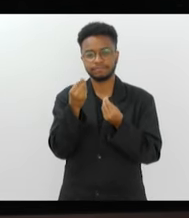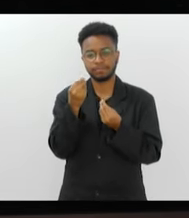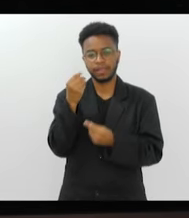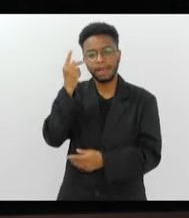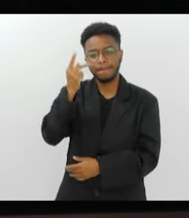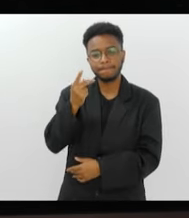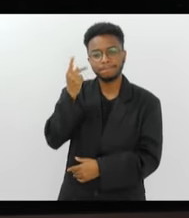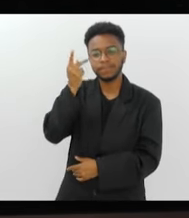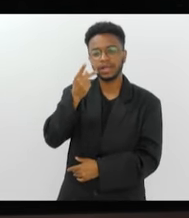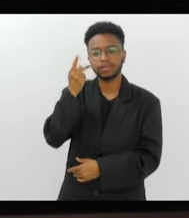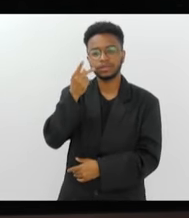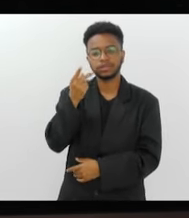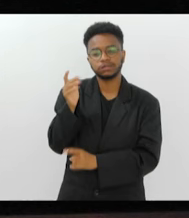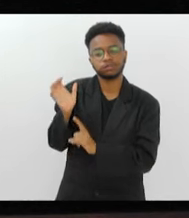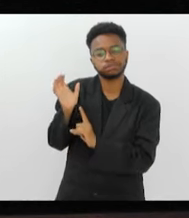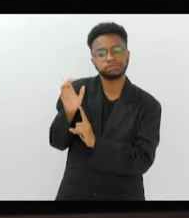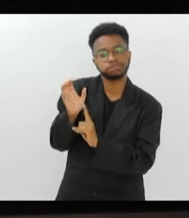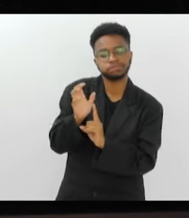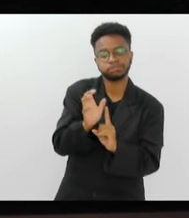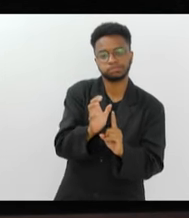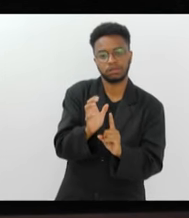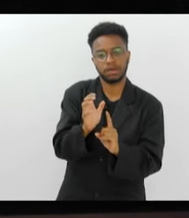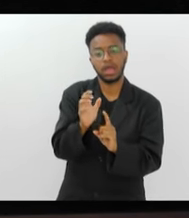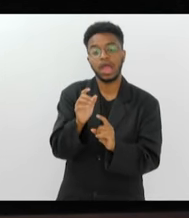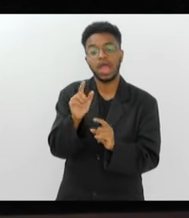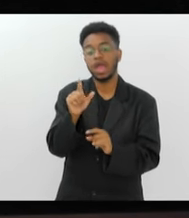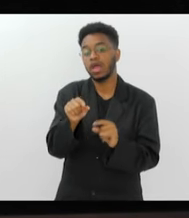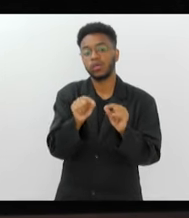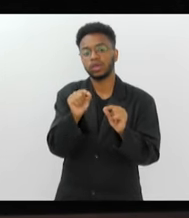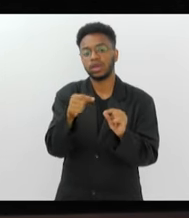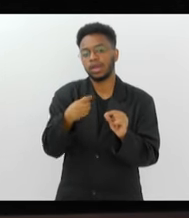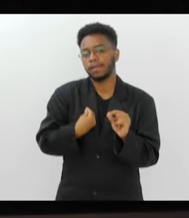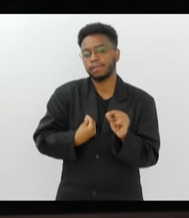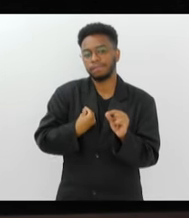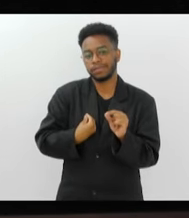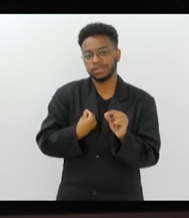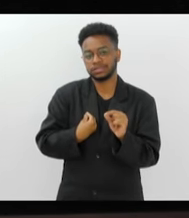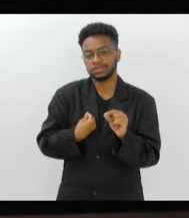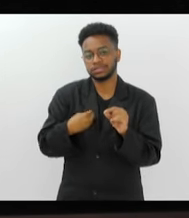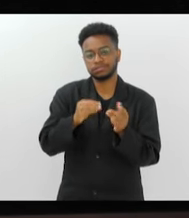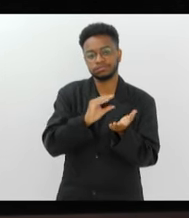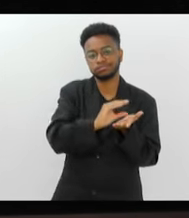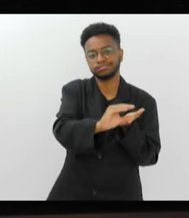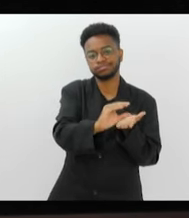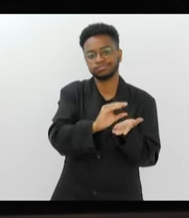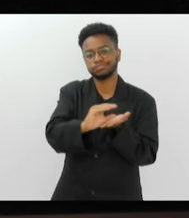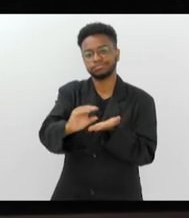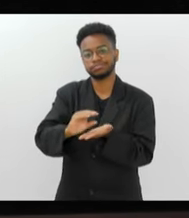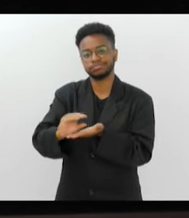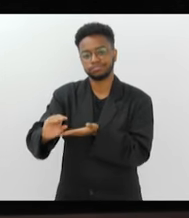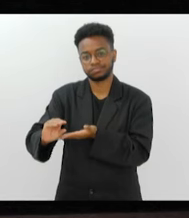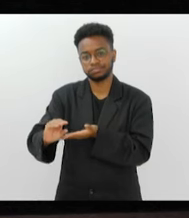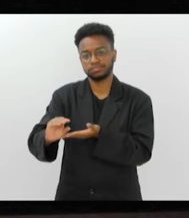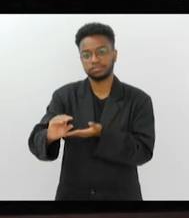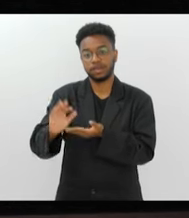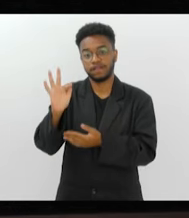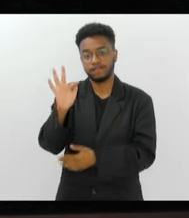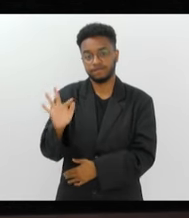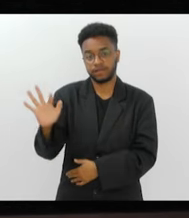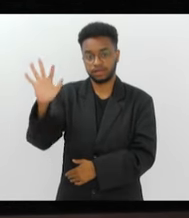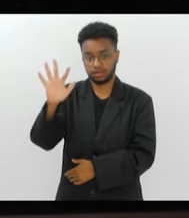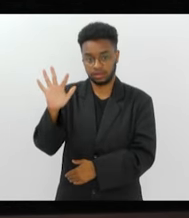parlamentarismo de coalizão, que é a presença ainda maior das emendas parlamentares a nível federal,